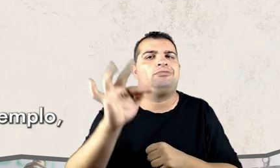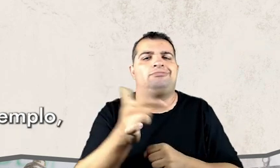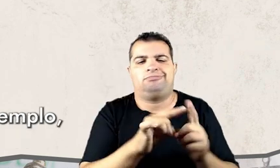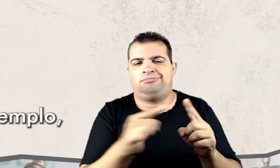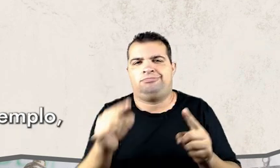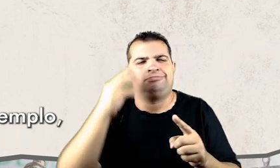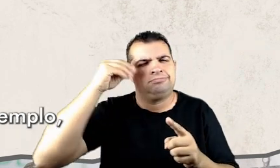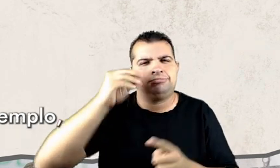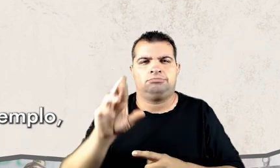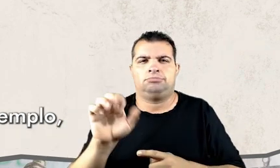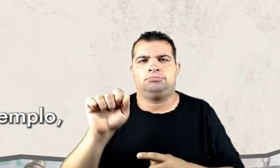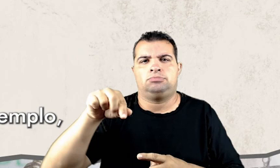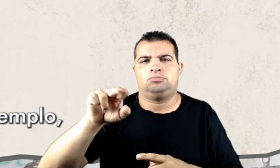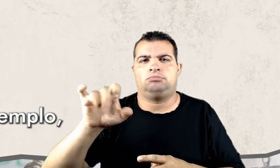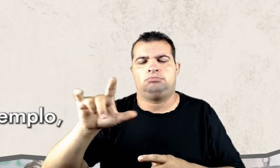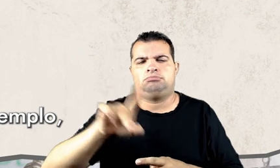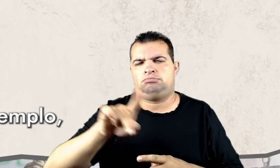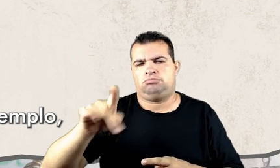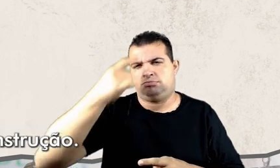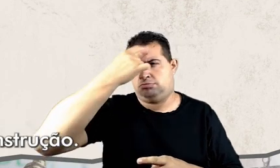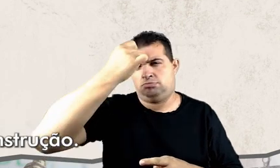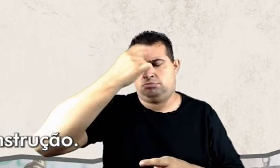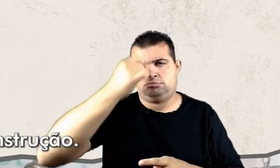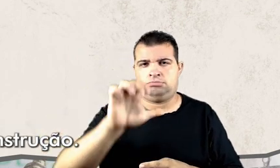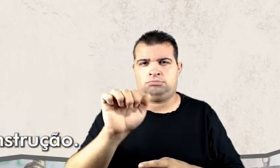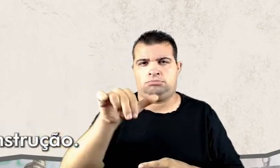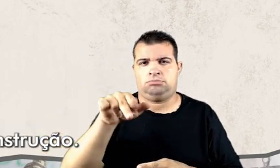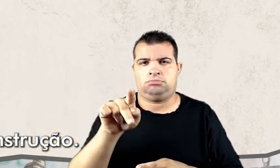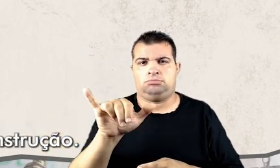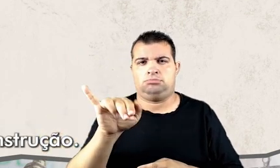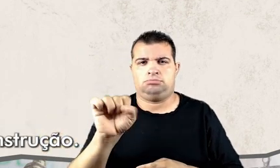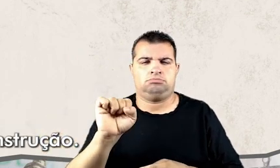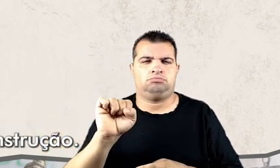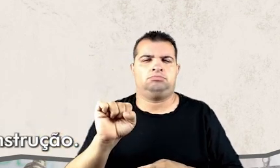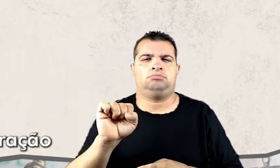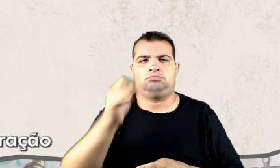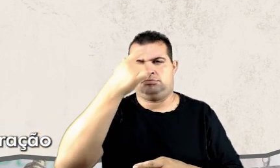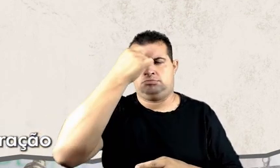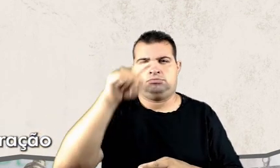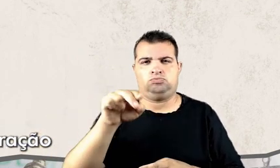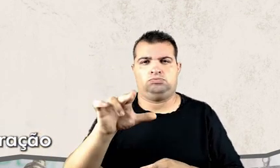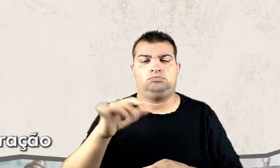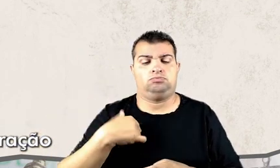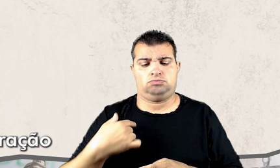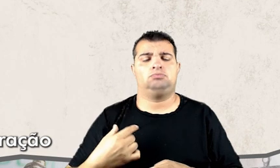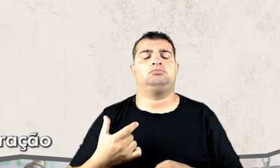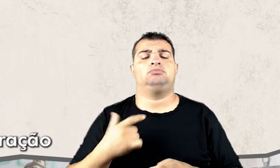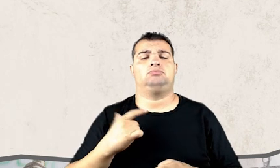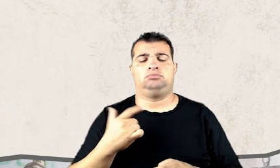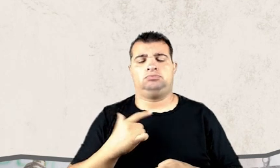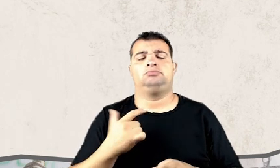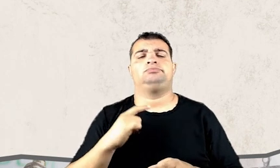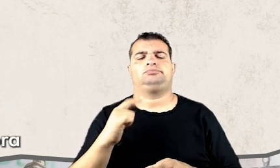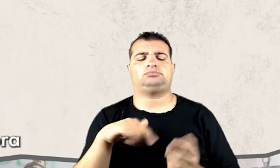A psicóloga Raquel Guzzo, por exemplo, que é professora da PUC Campinas, é um exemplo dessa construção. Eu, por exemplo, sou de uma